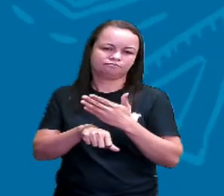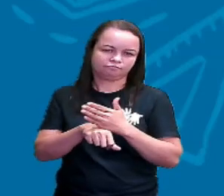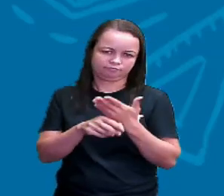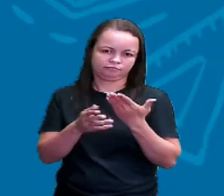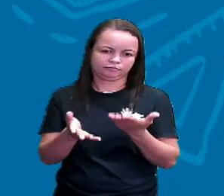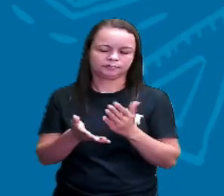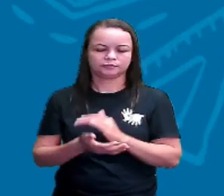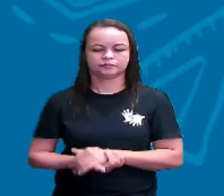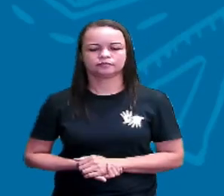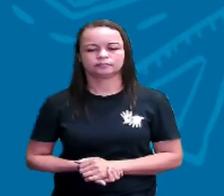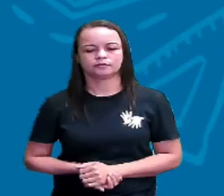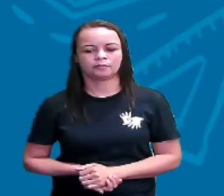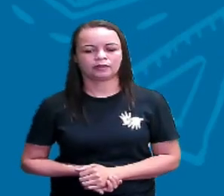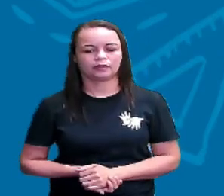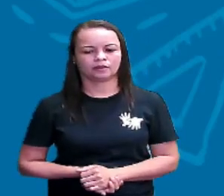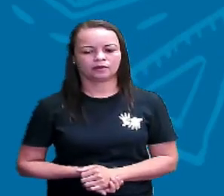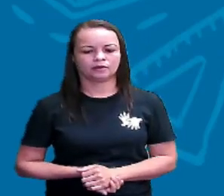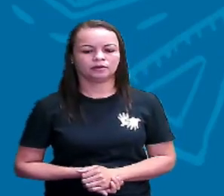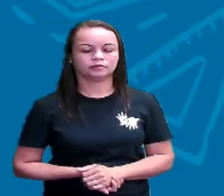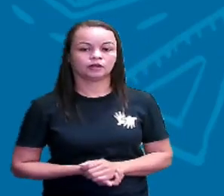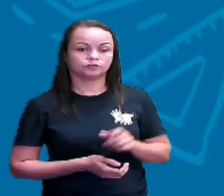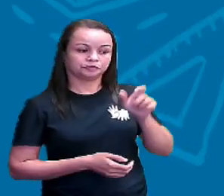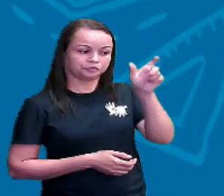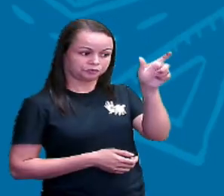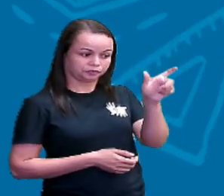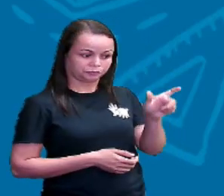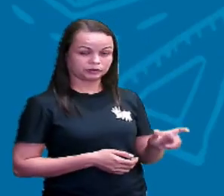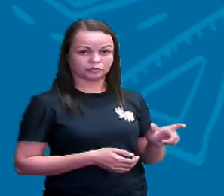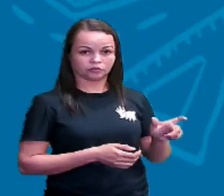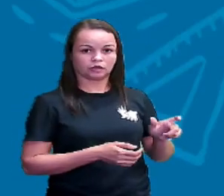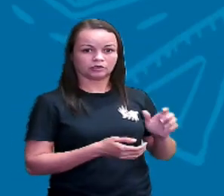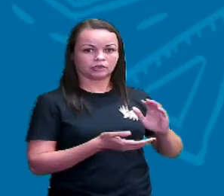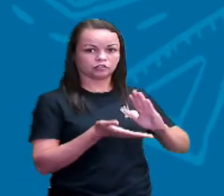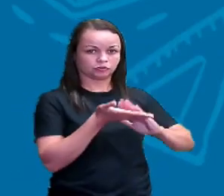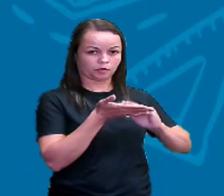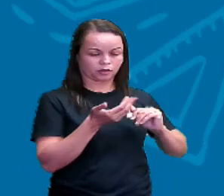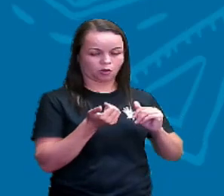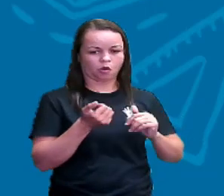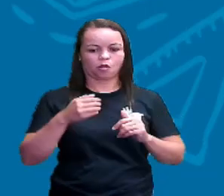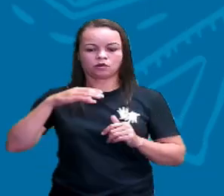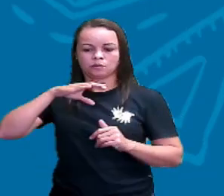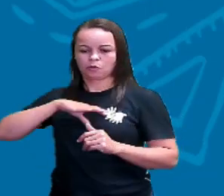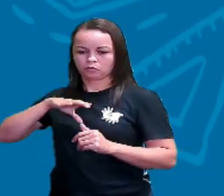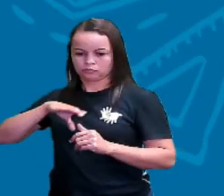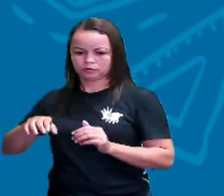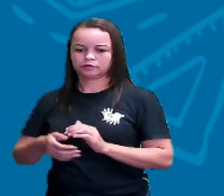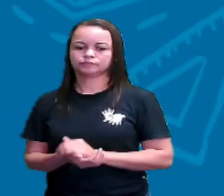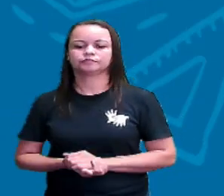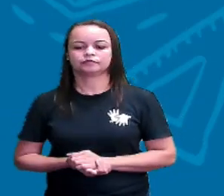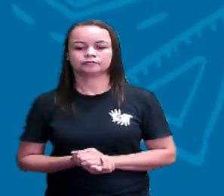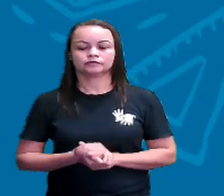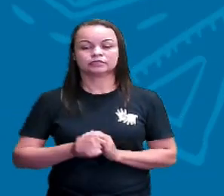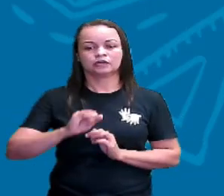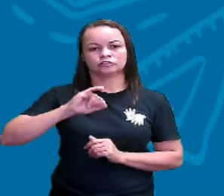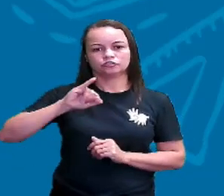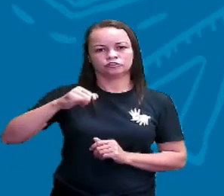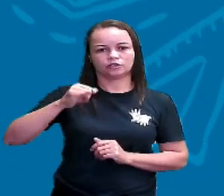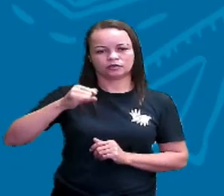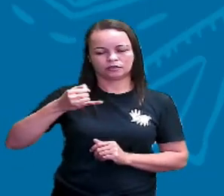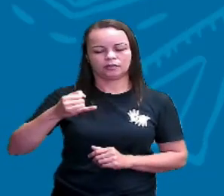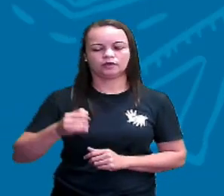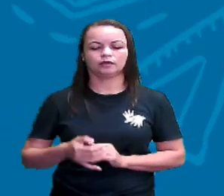certo? Então, vamos lá. Enero, para janeiro. Fevereiro, que